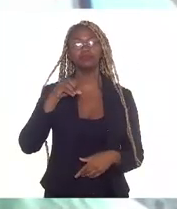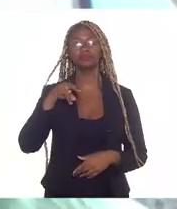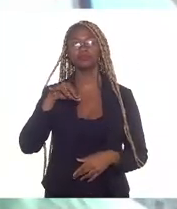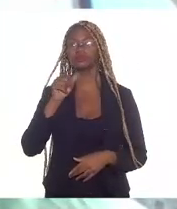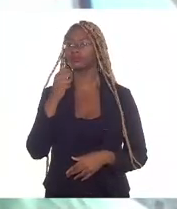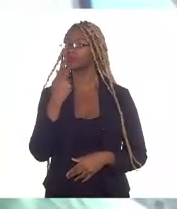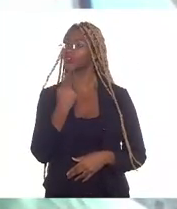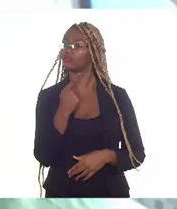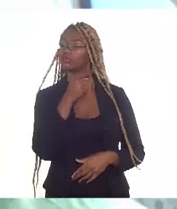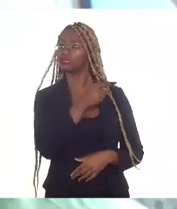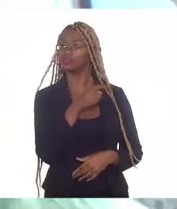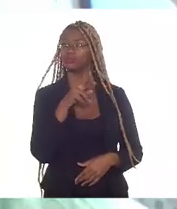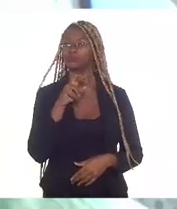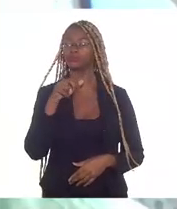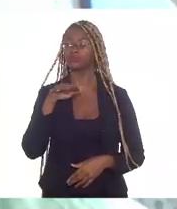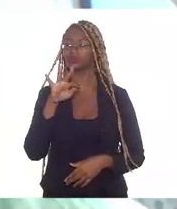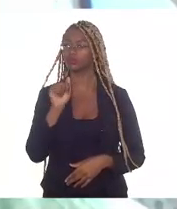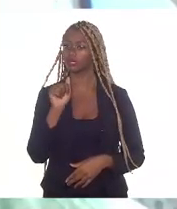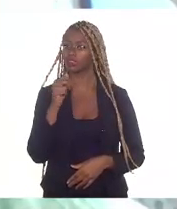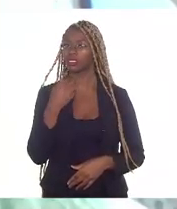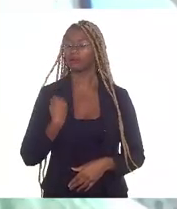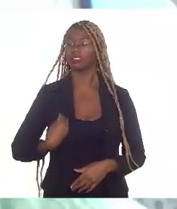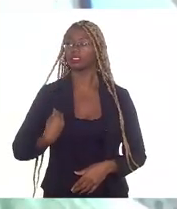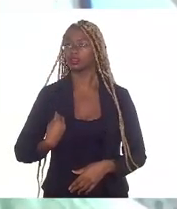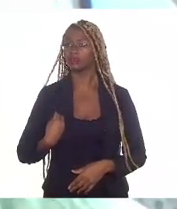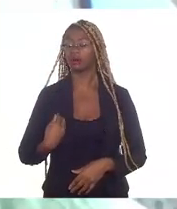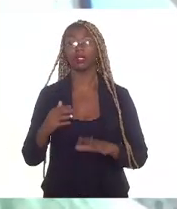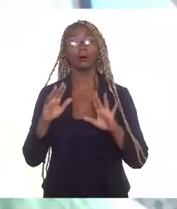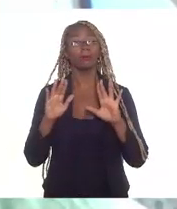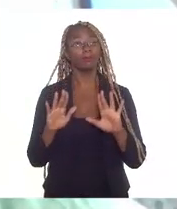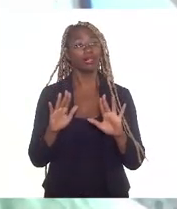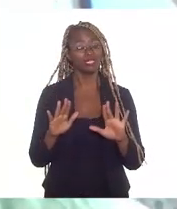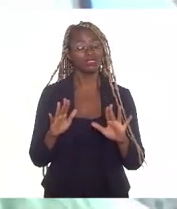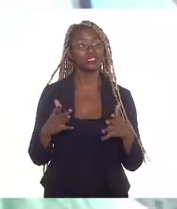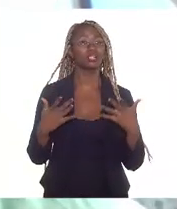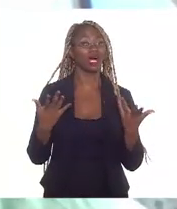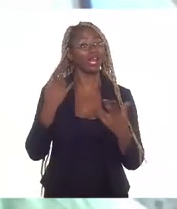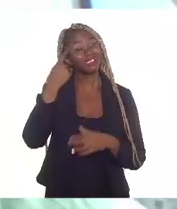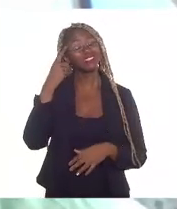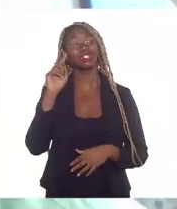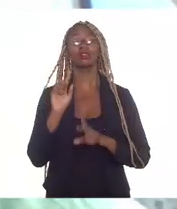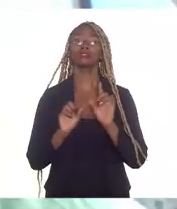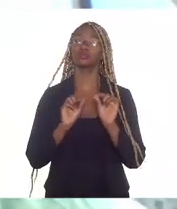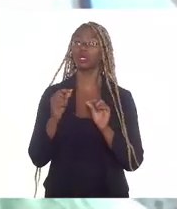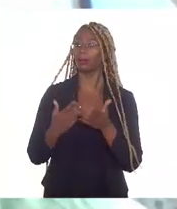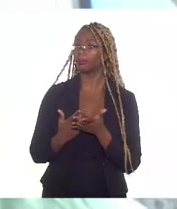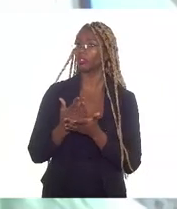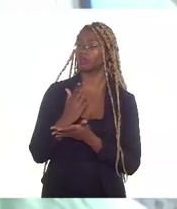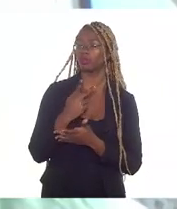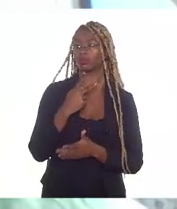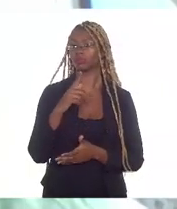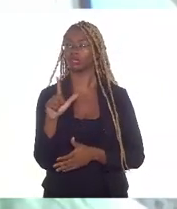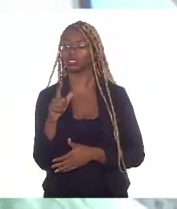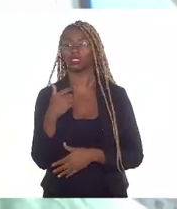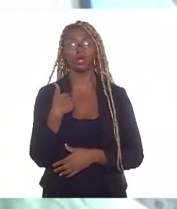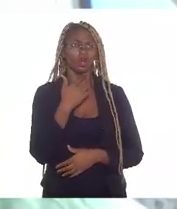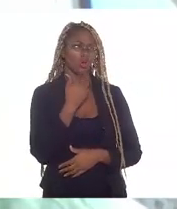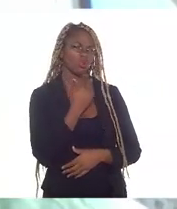ela participar da audiência. Então, a ideia é nós aprovarmos esse projeto. Eu vou pedir